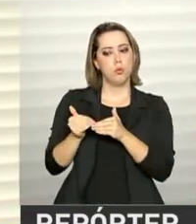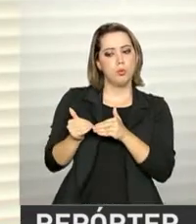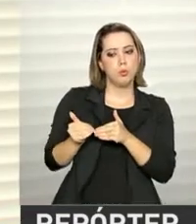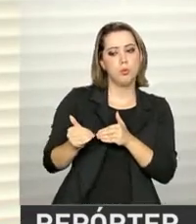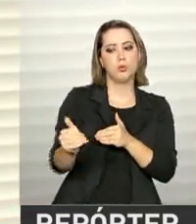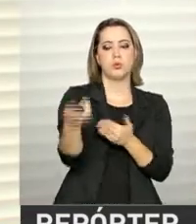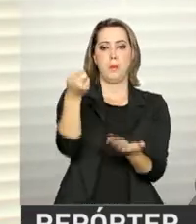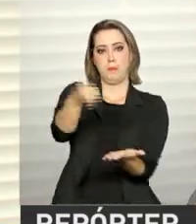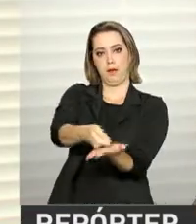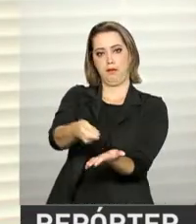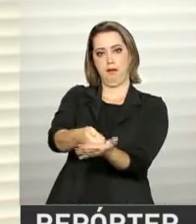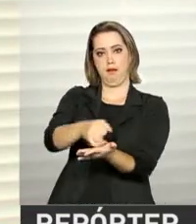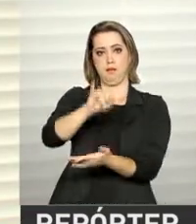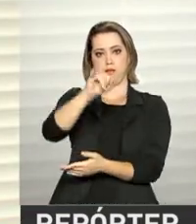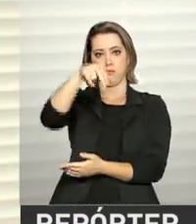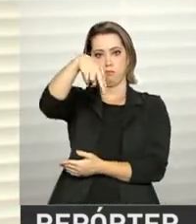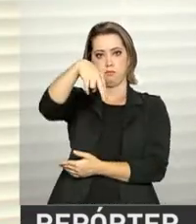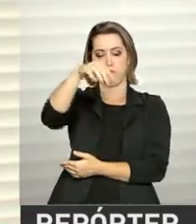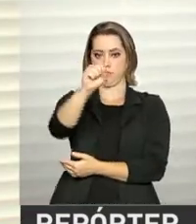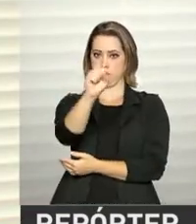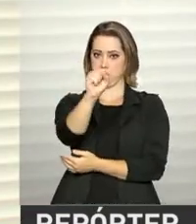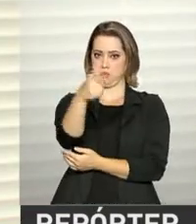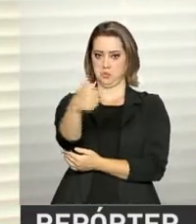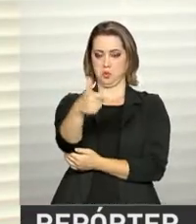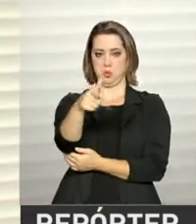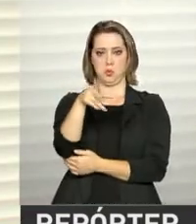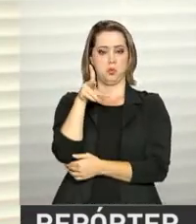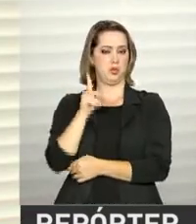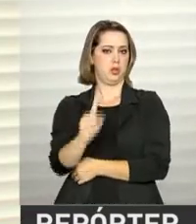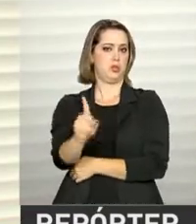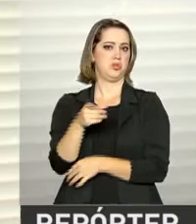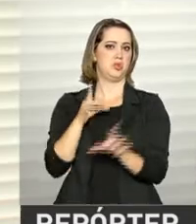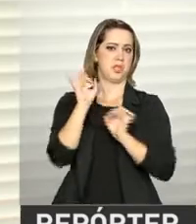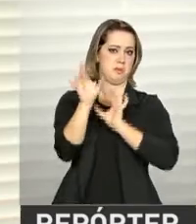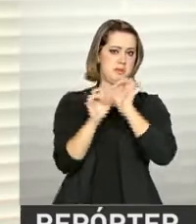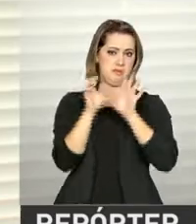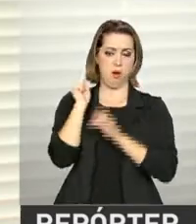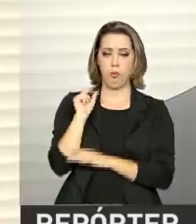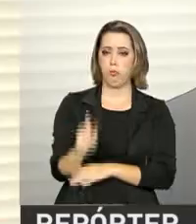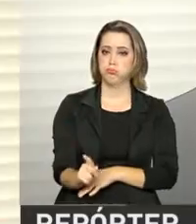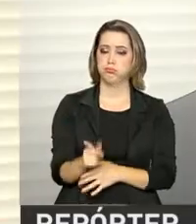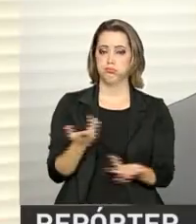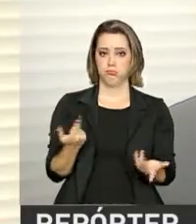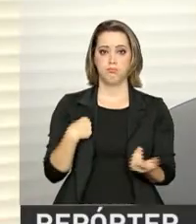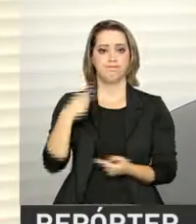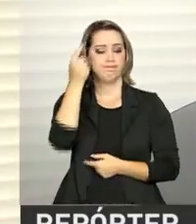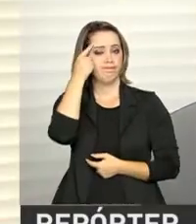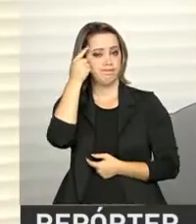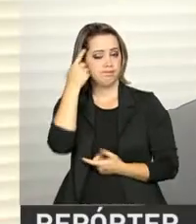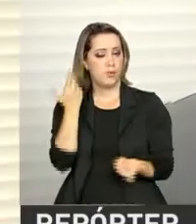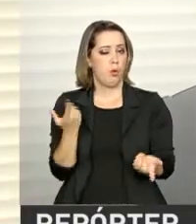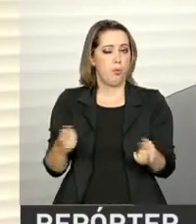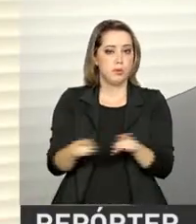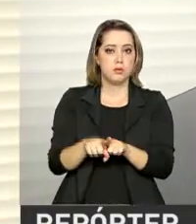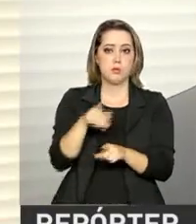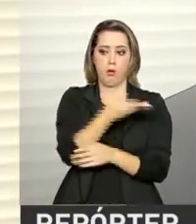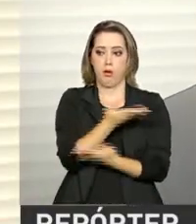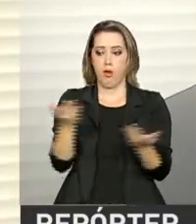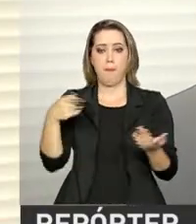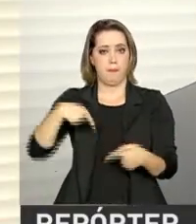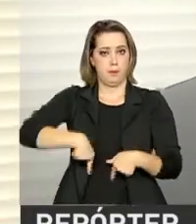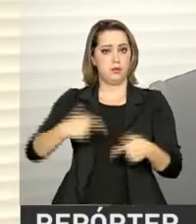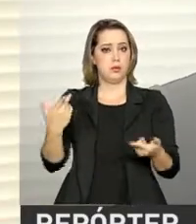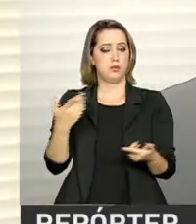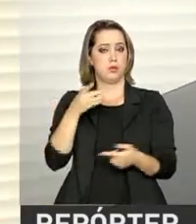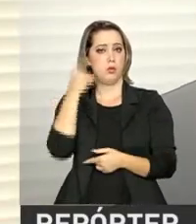contribuindo para o inss não ter direito à aposentadoria especial de parlamentar eu penso que o parlamentar ele tem que